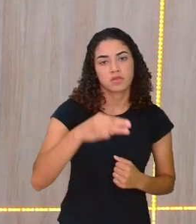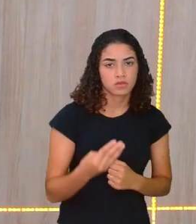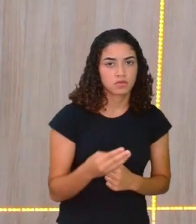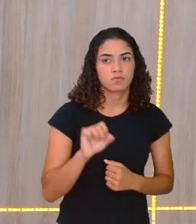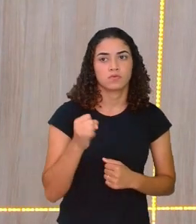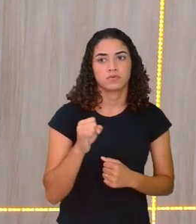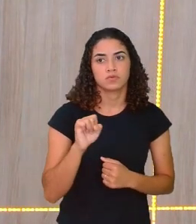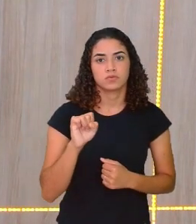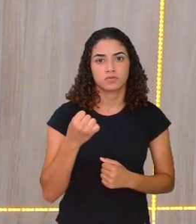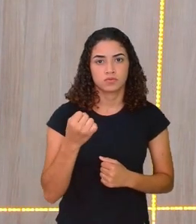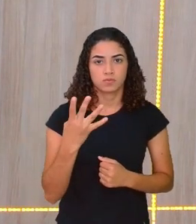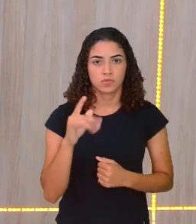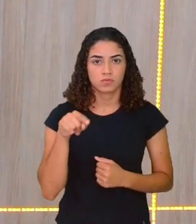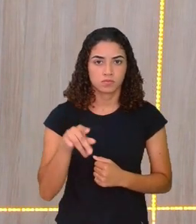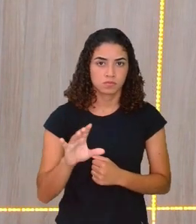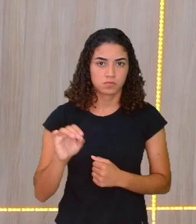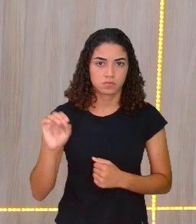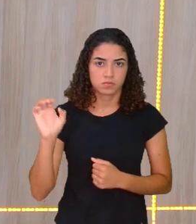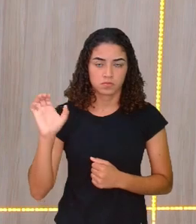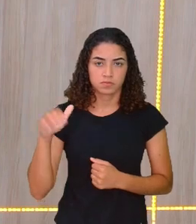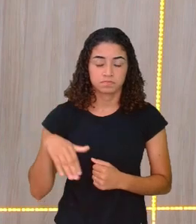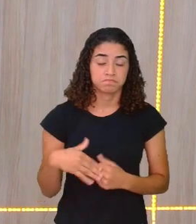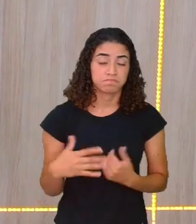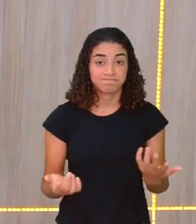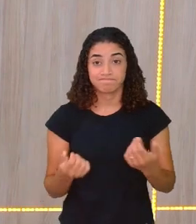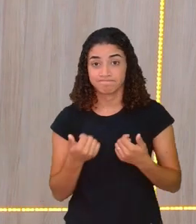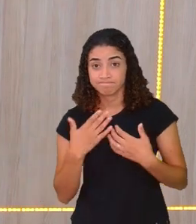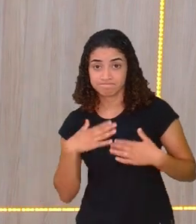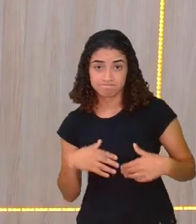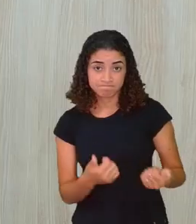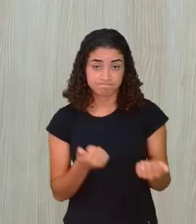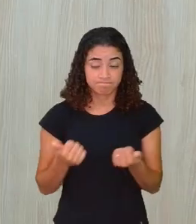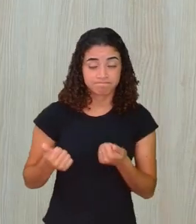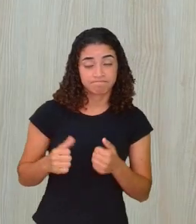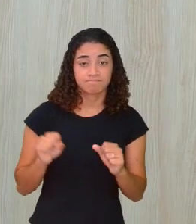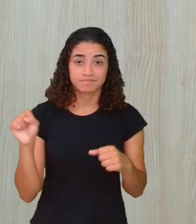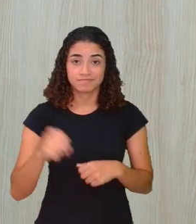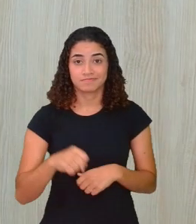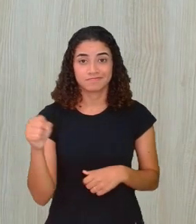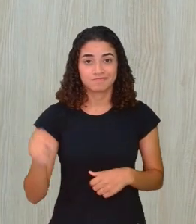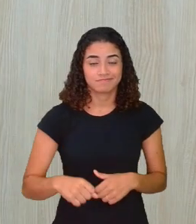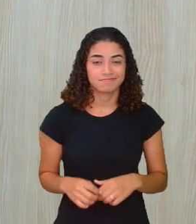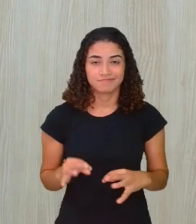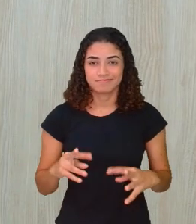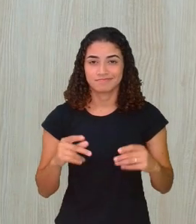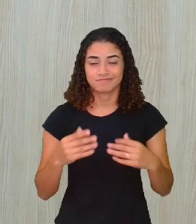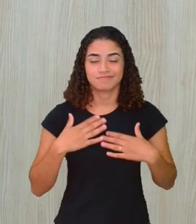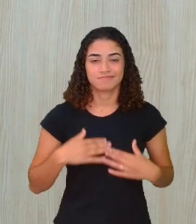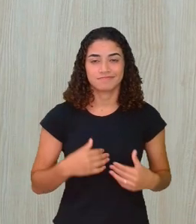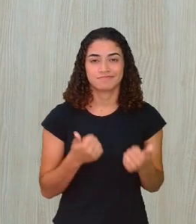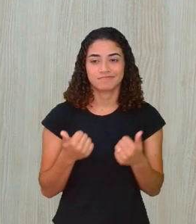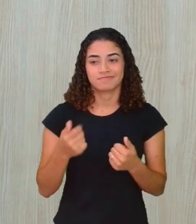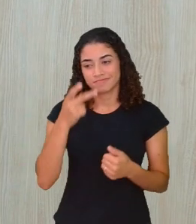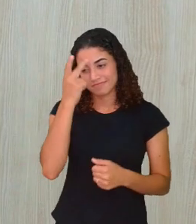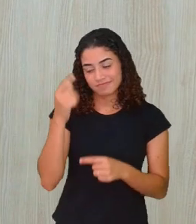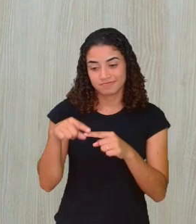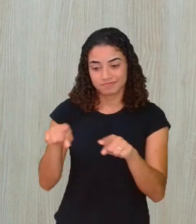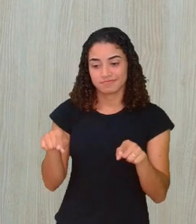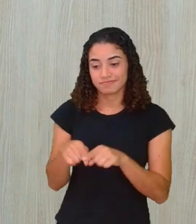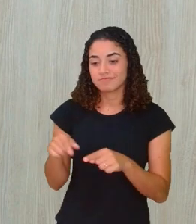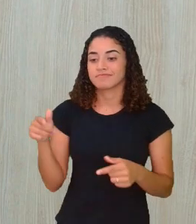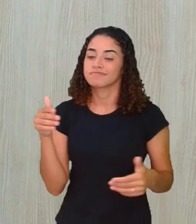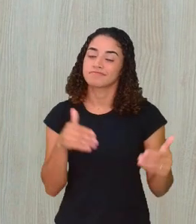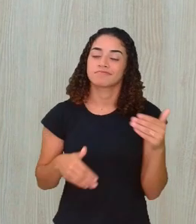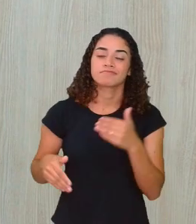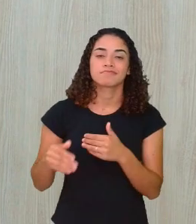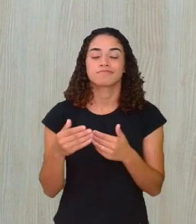1.884 centímetros. E aí, professora, tudo tranquilo? Tá tudo tranquilo. O pessoal que está na sala está prestando